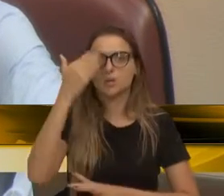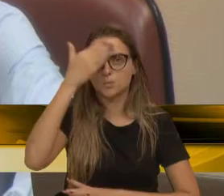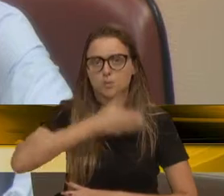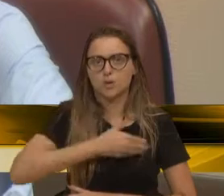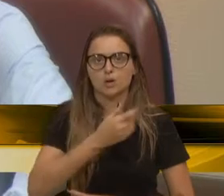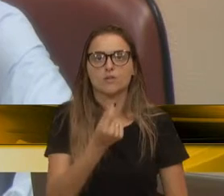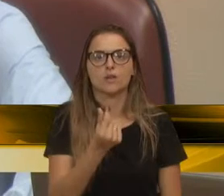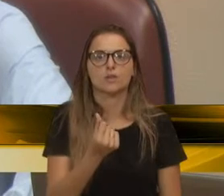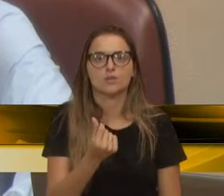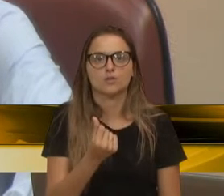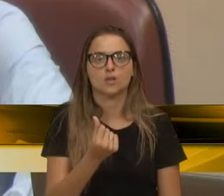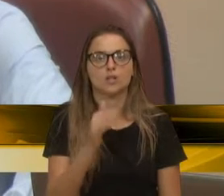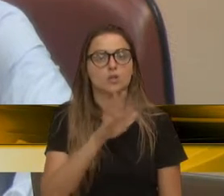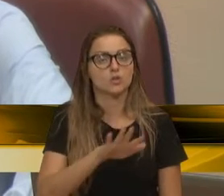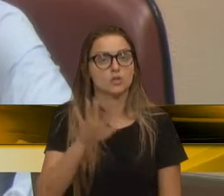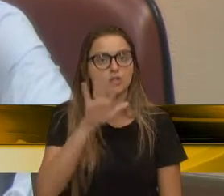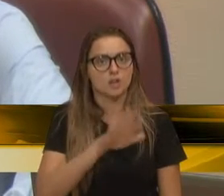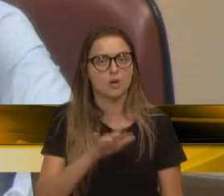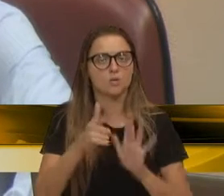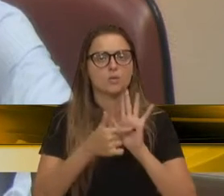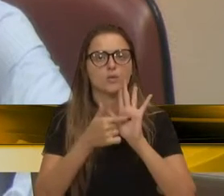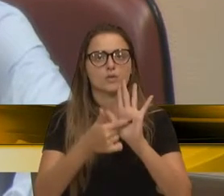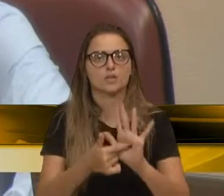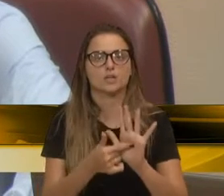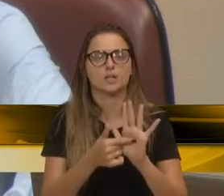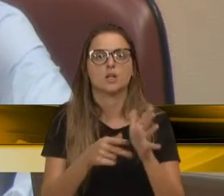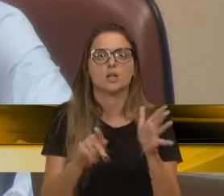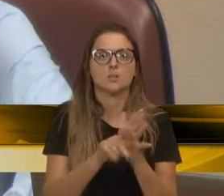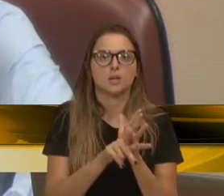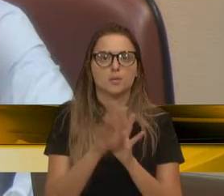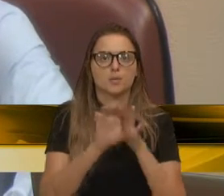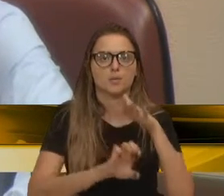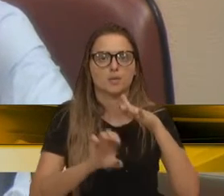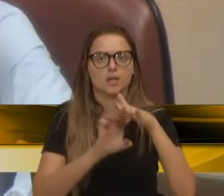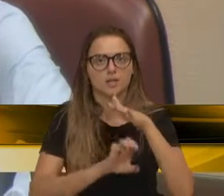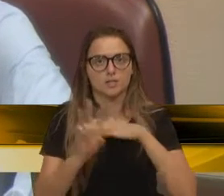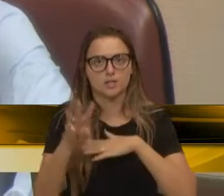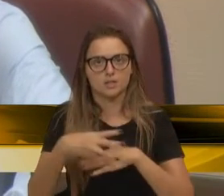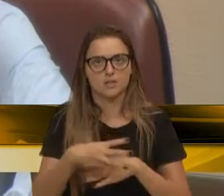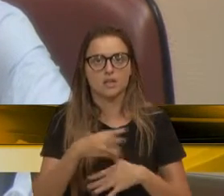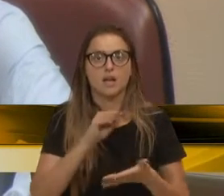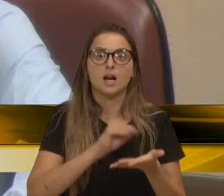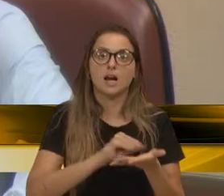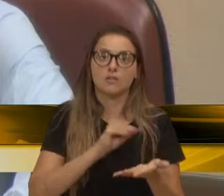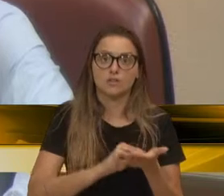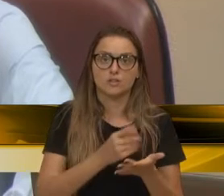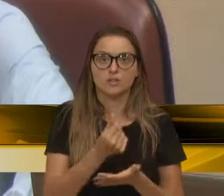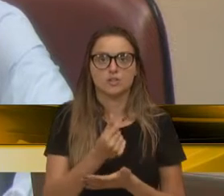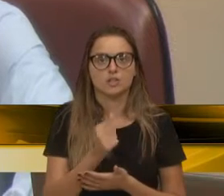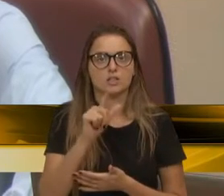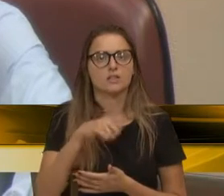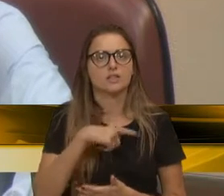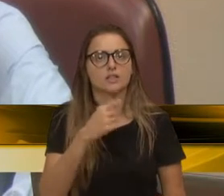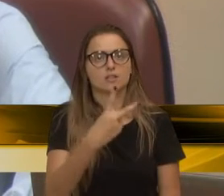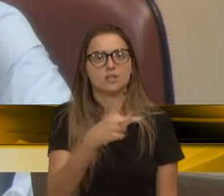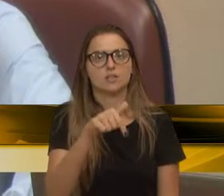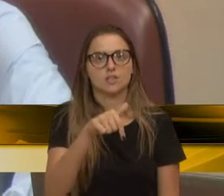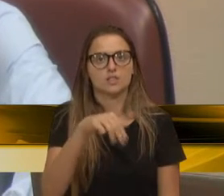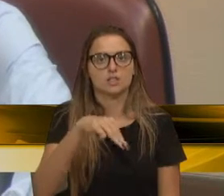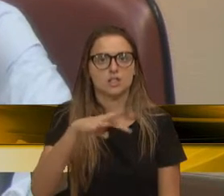preço da tarifa geral apresentado pela concessionária o défice ser ainda maior da ordem de 27